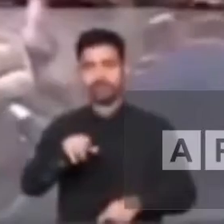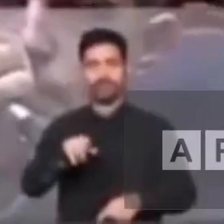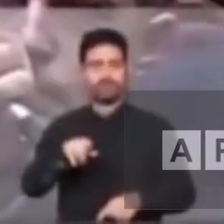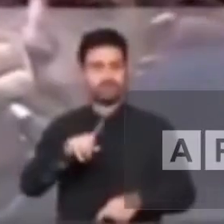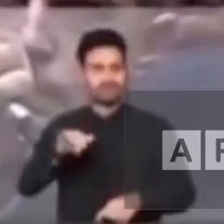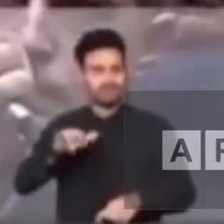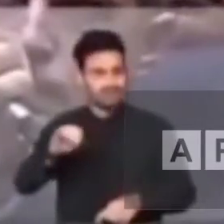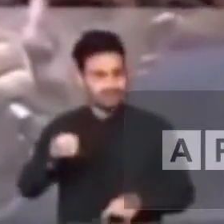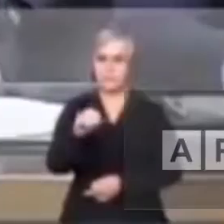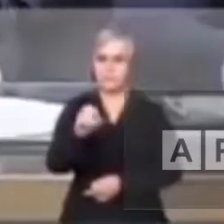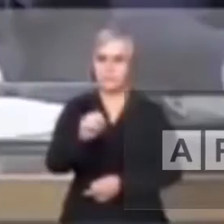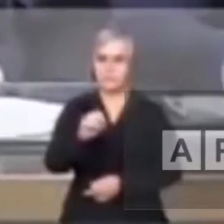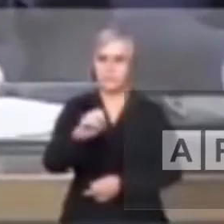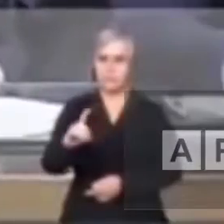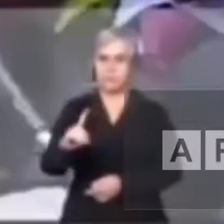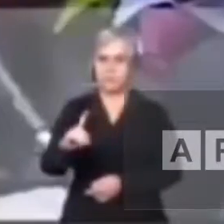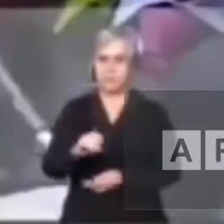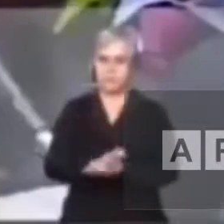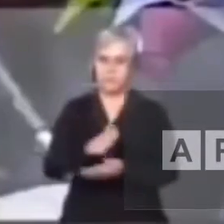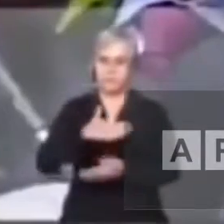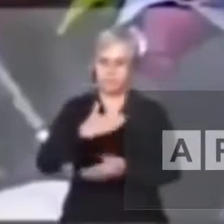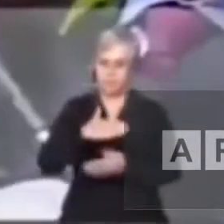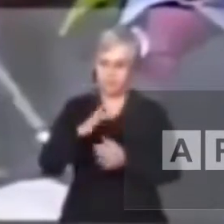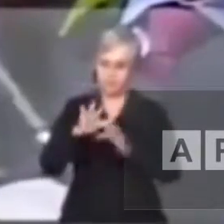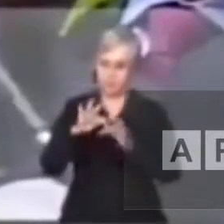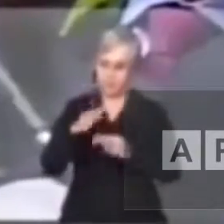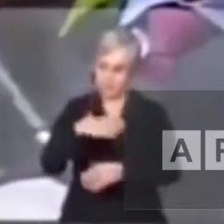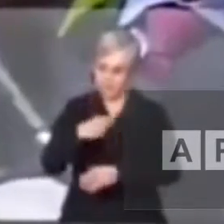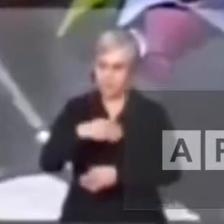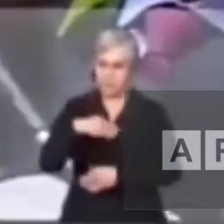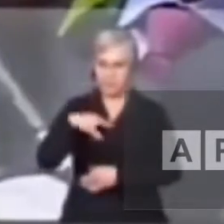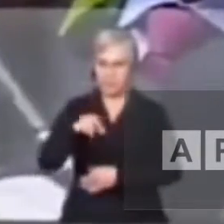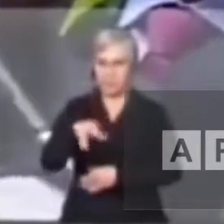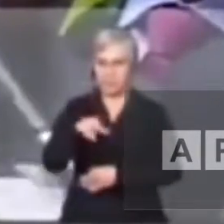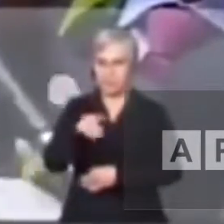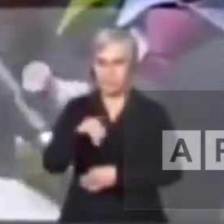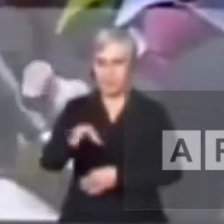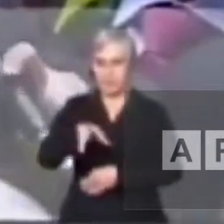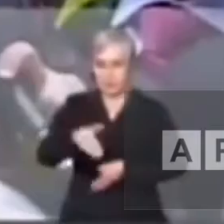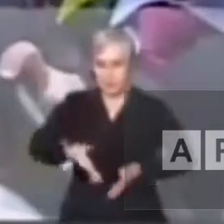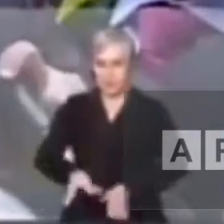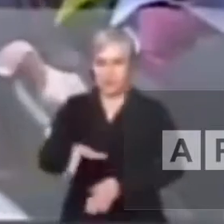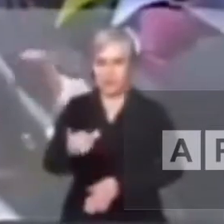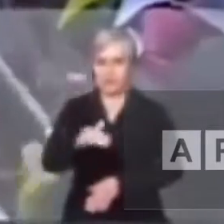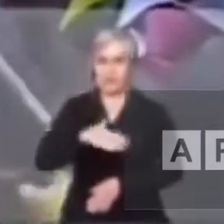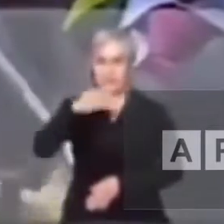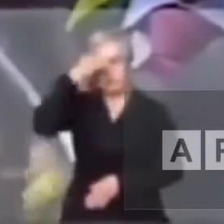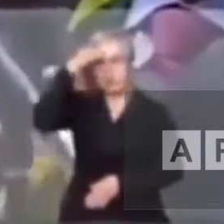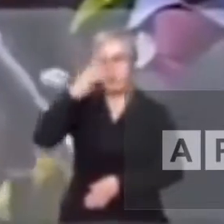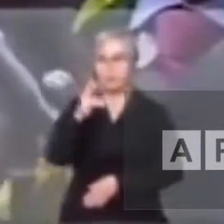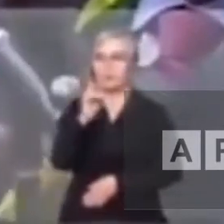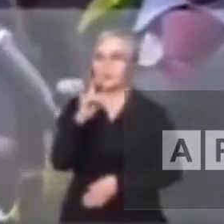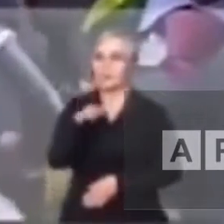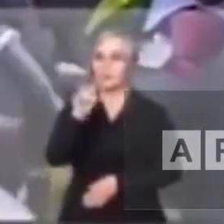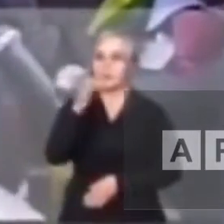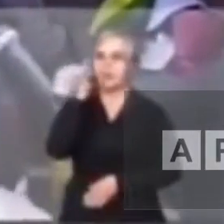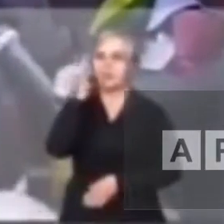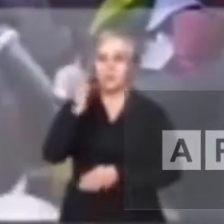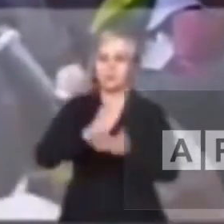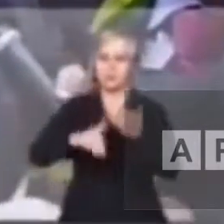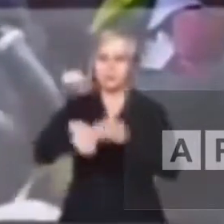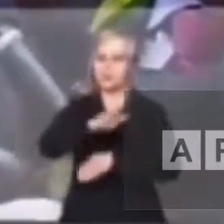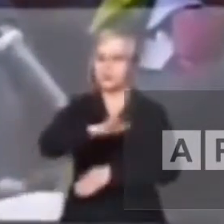com 96 anos. Pela minha filha Manuela que vai nascer, pela minha sobrinha Helena, pelo futuro de todas